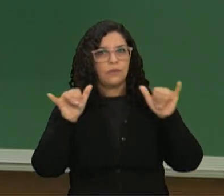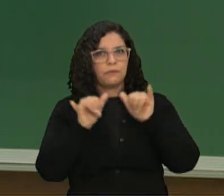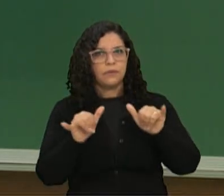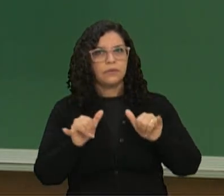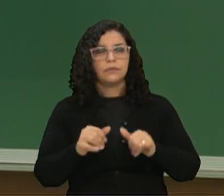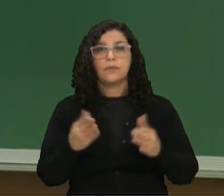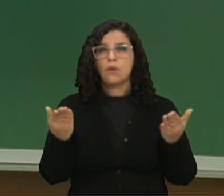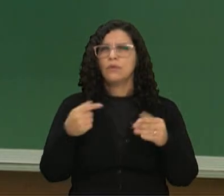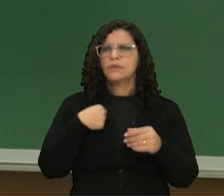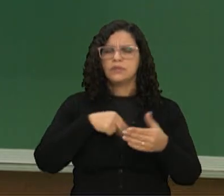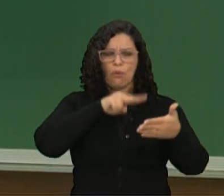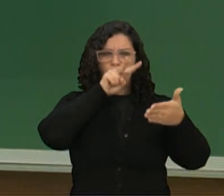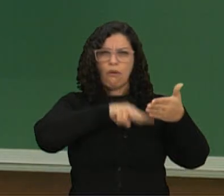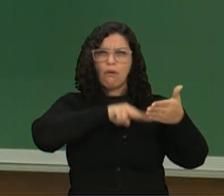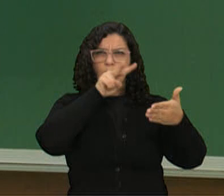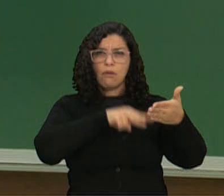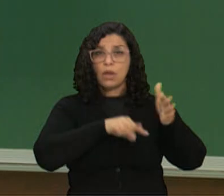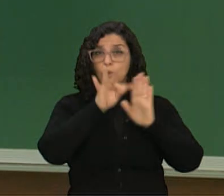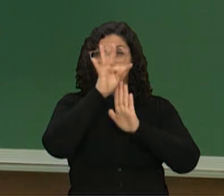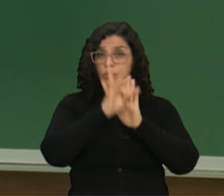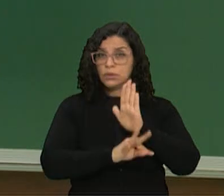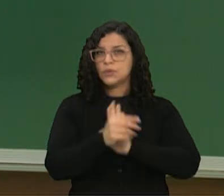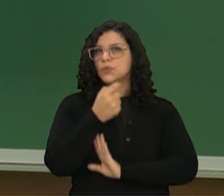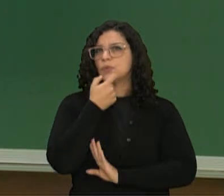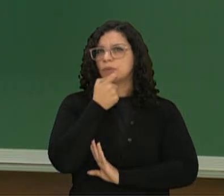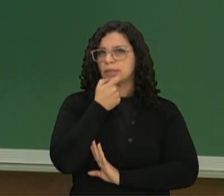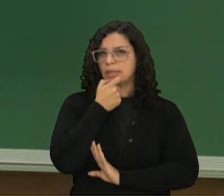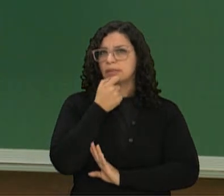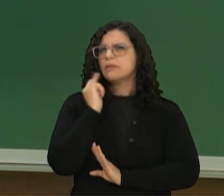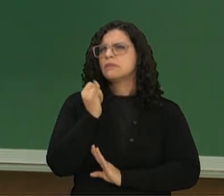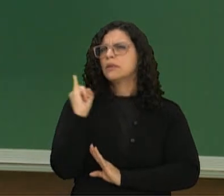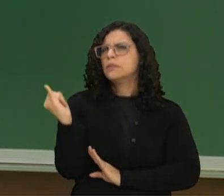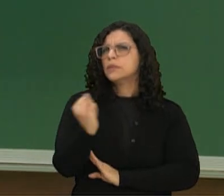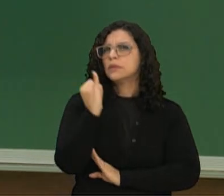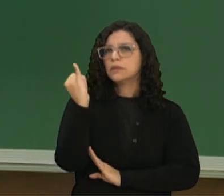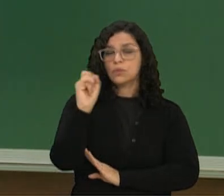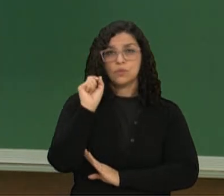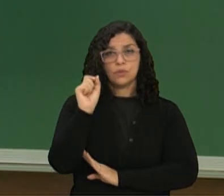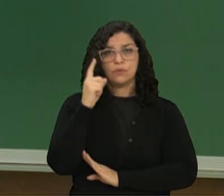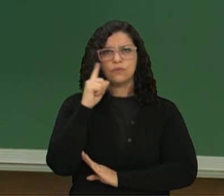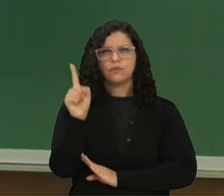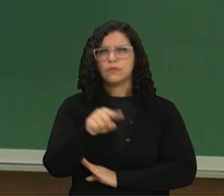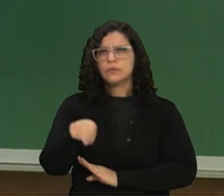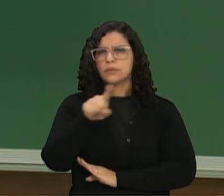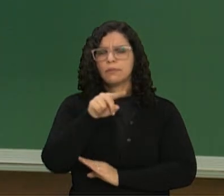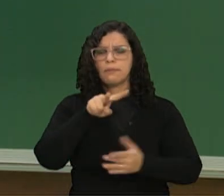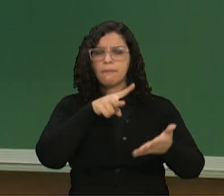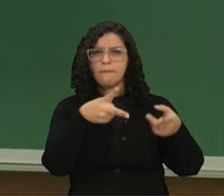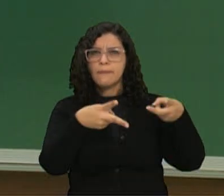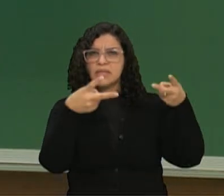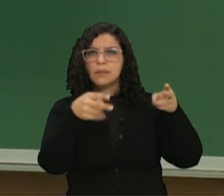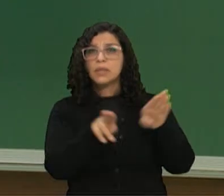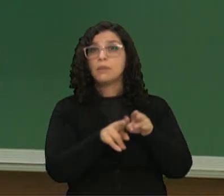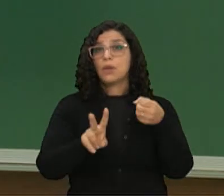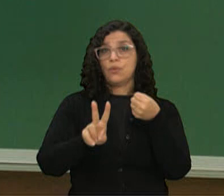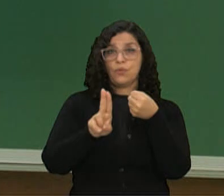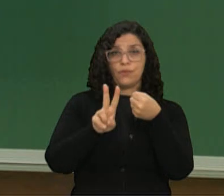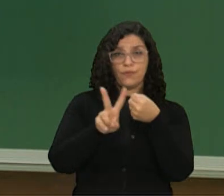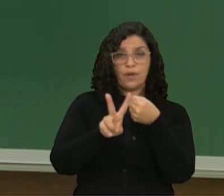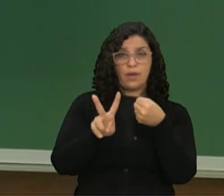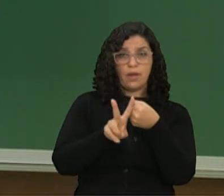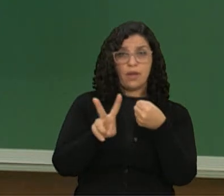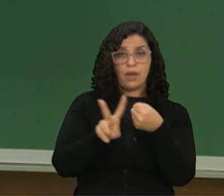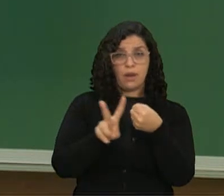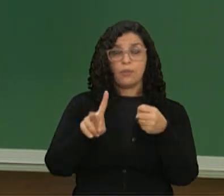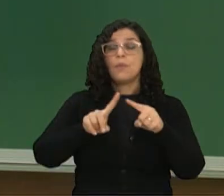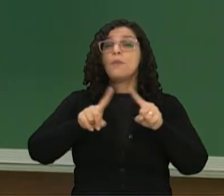quando vocês forem fazer a leitura de um texto em inglês, é muito importante vocês observarem a parte verbal, a parte escrita,